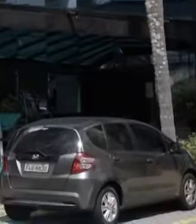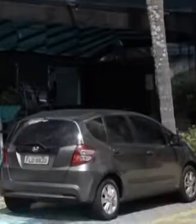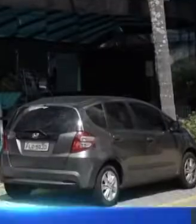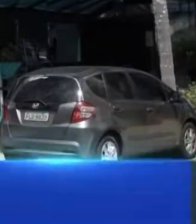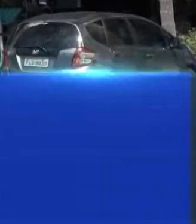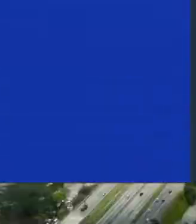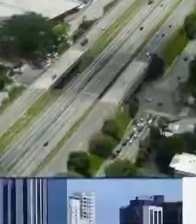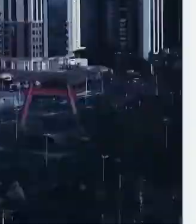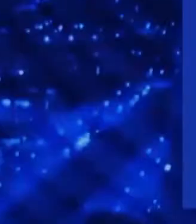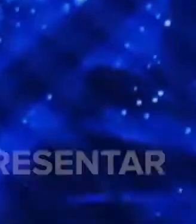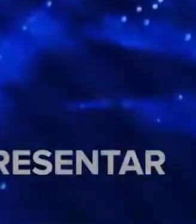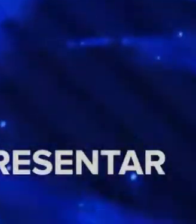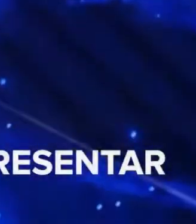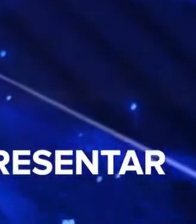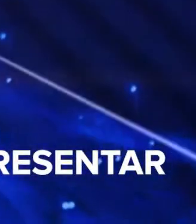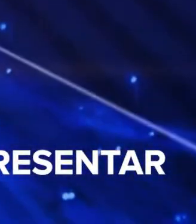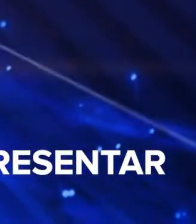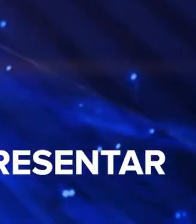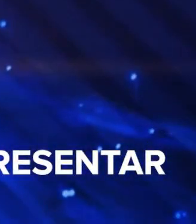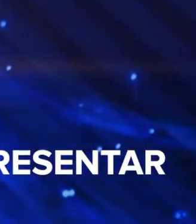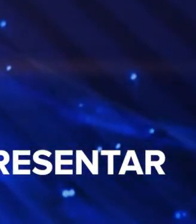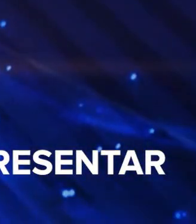E aí